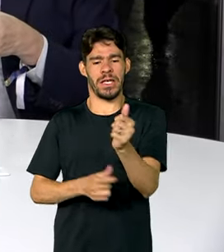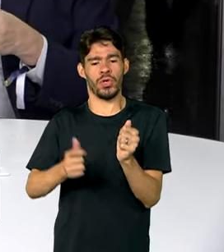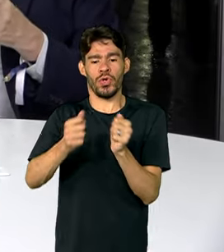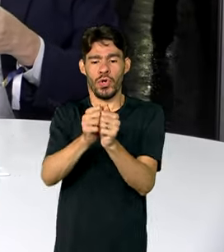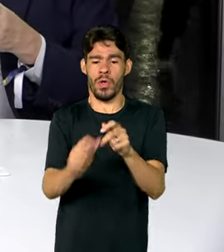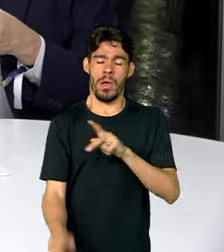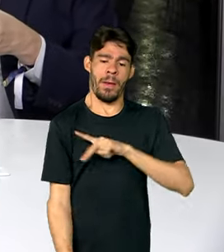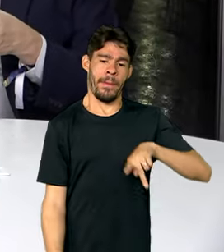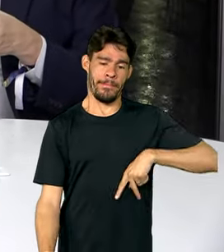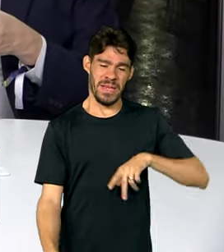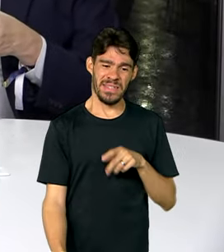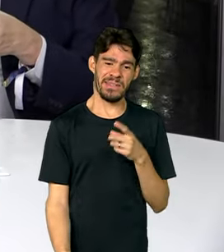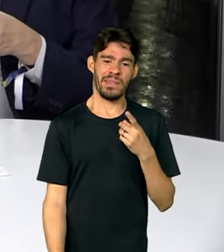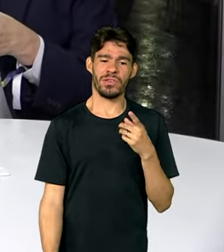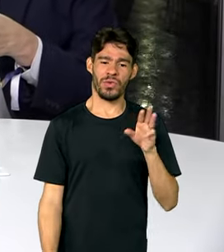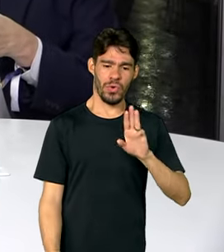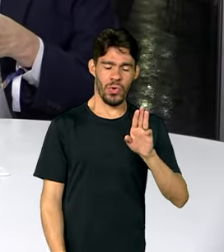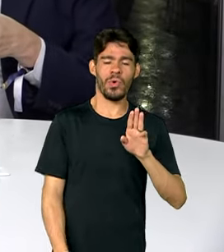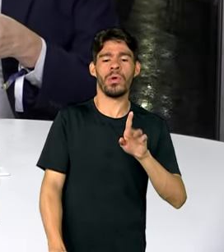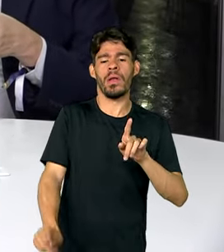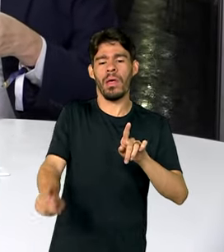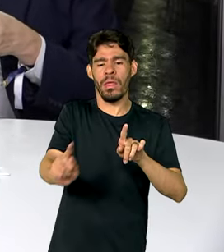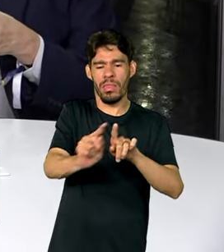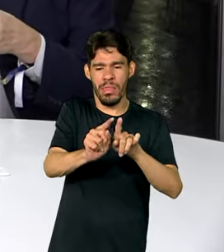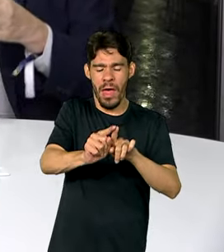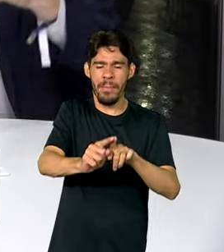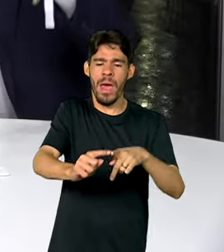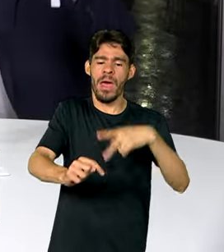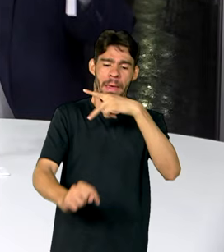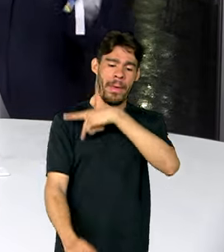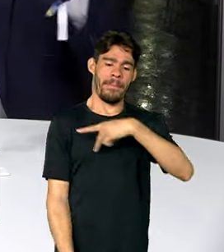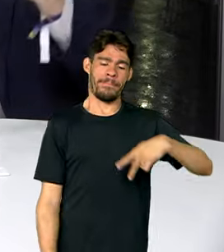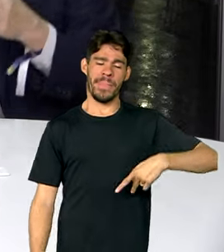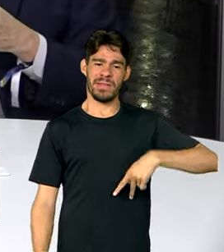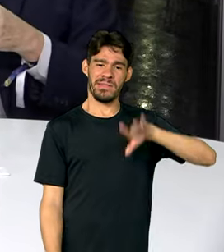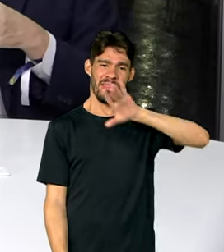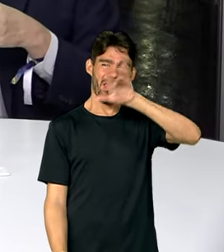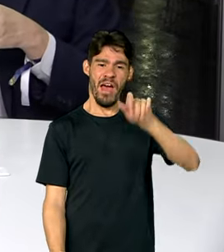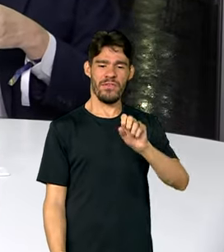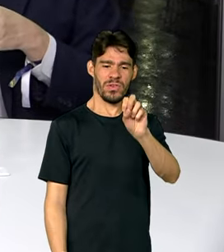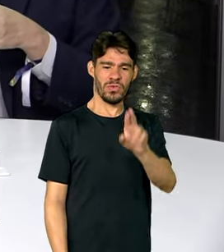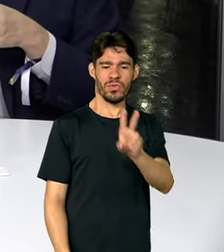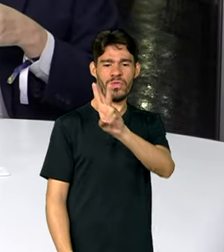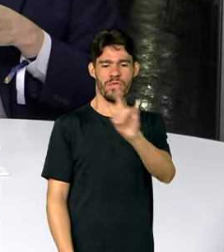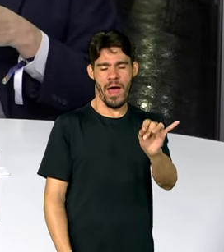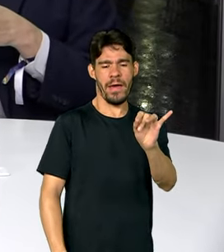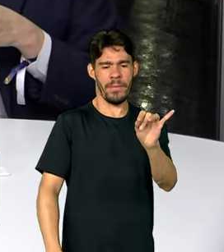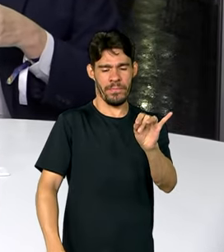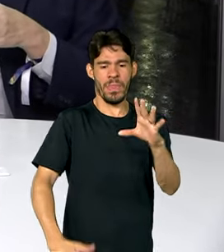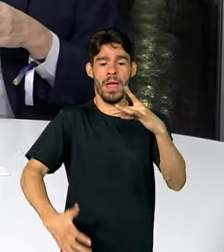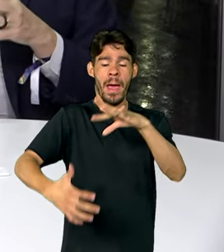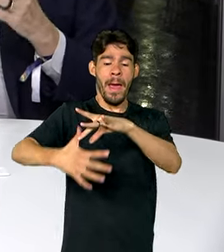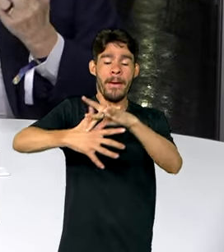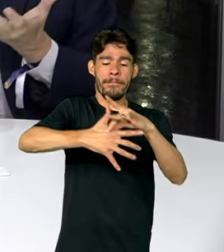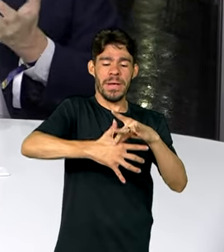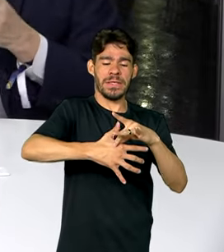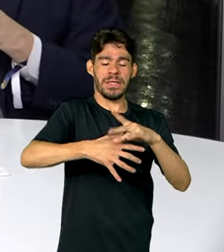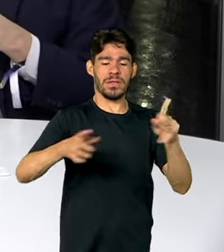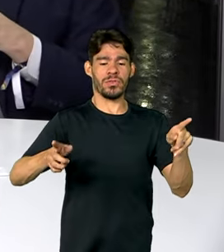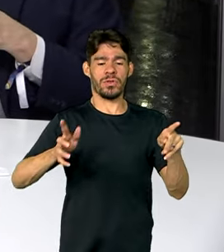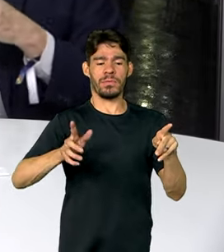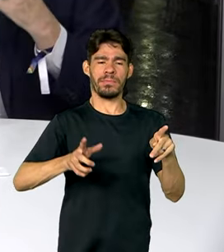Lula e do presidente Ramaphosa da África do Sul, que presidirá o G20 no ano que vem,